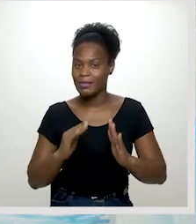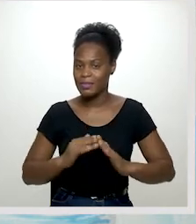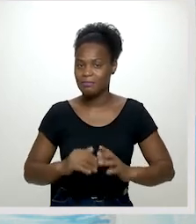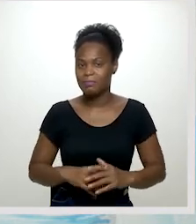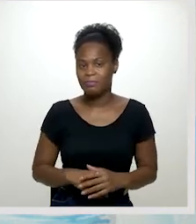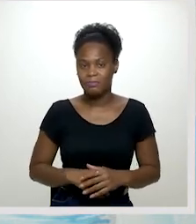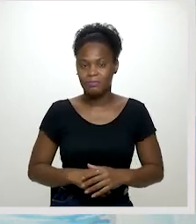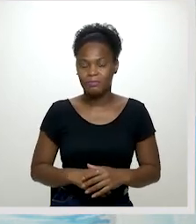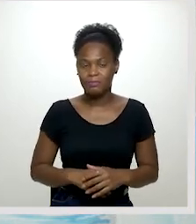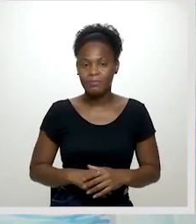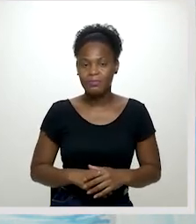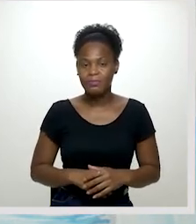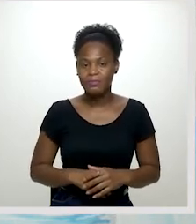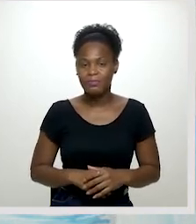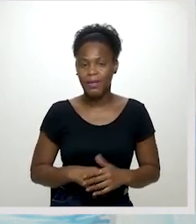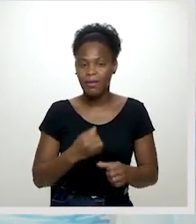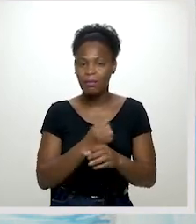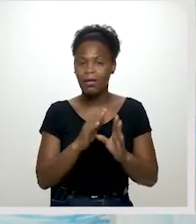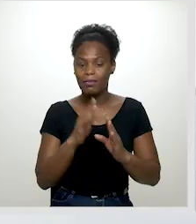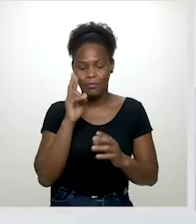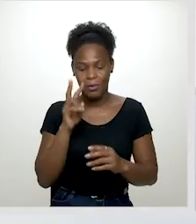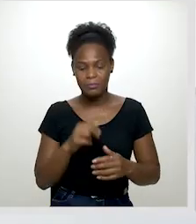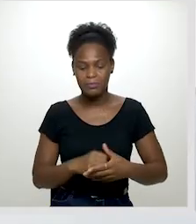casa, que é o seguinte: